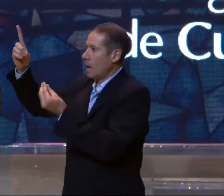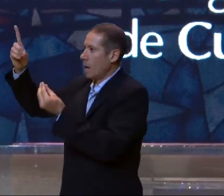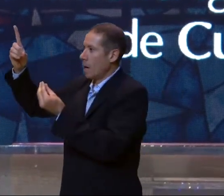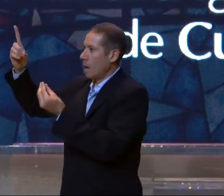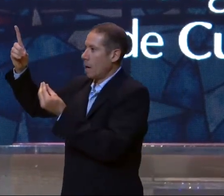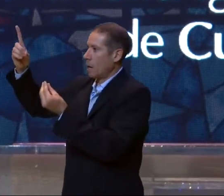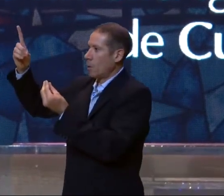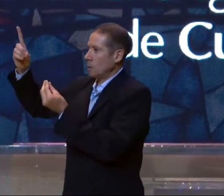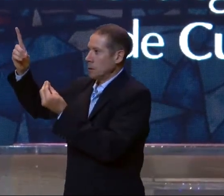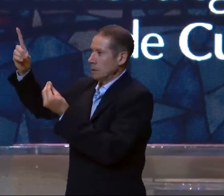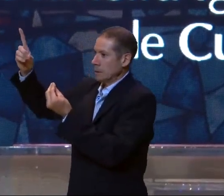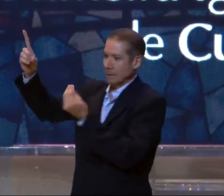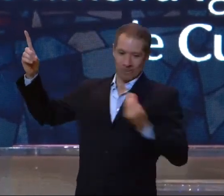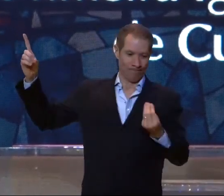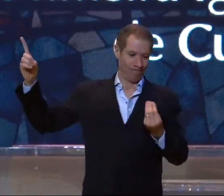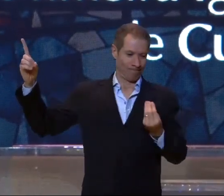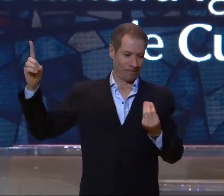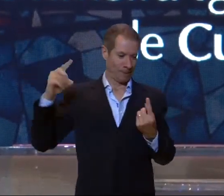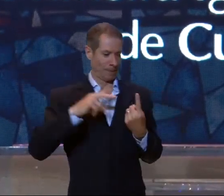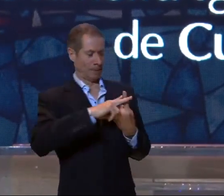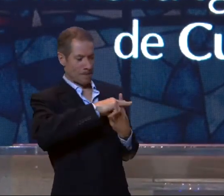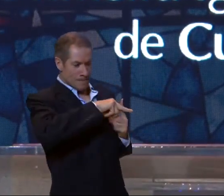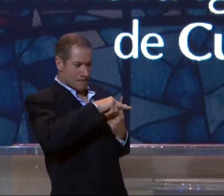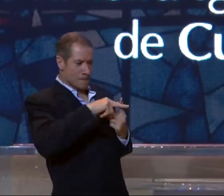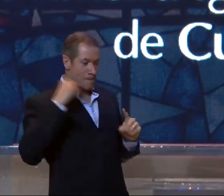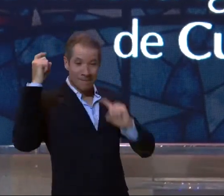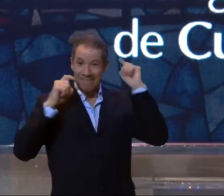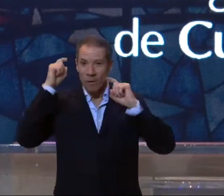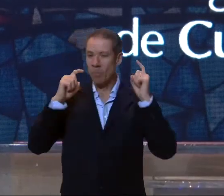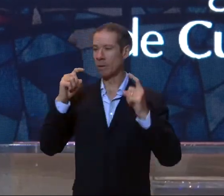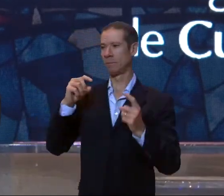gente. E aí fica preocupado.